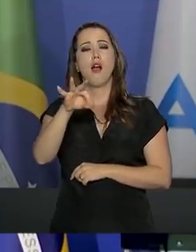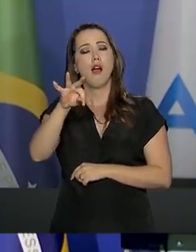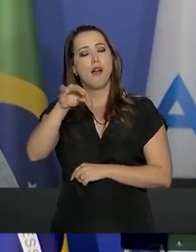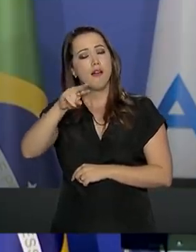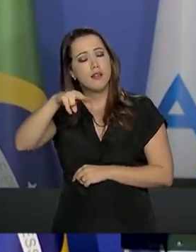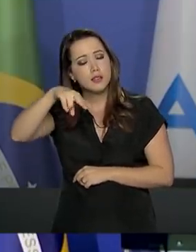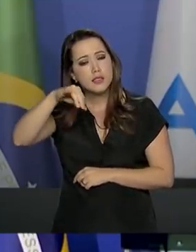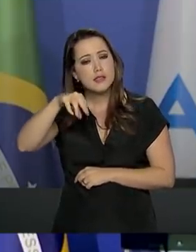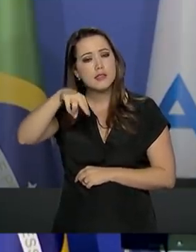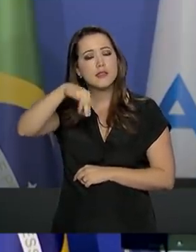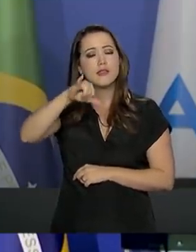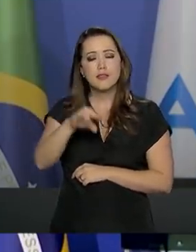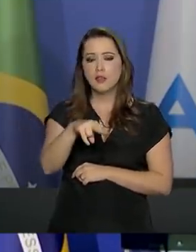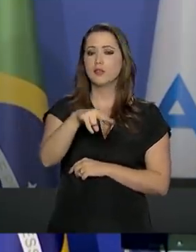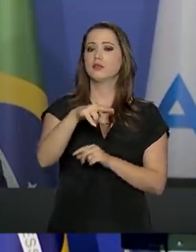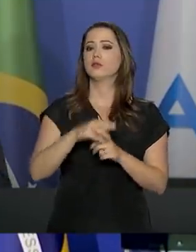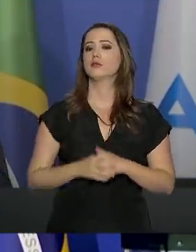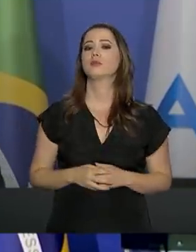Albert Einstein.